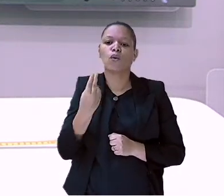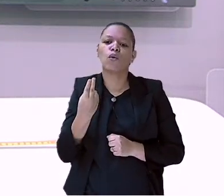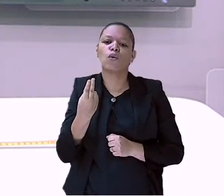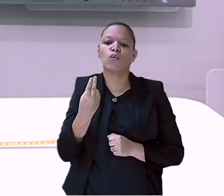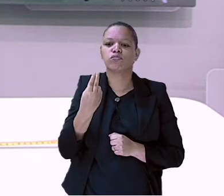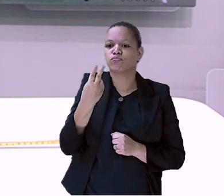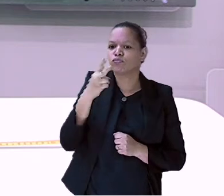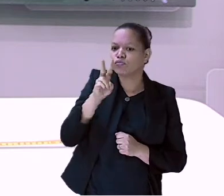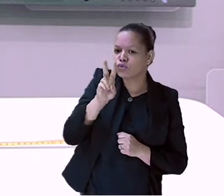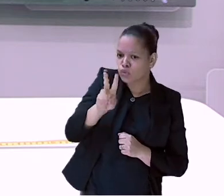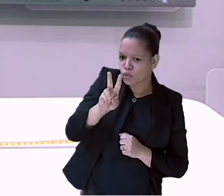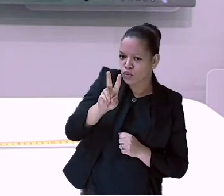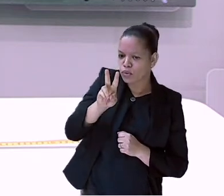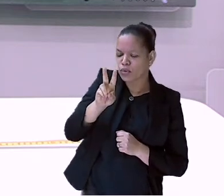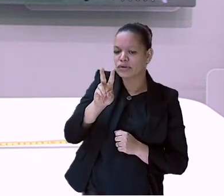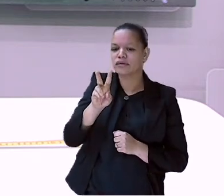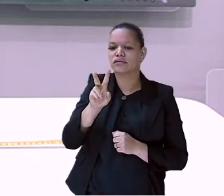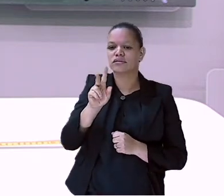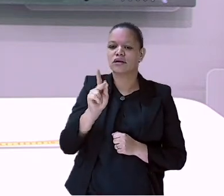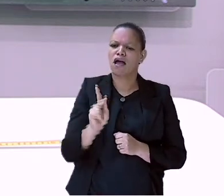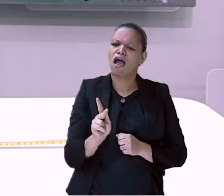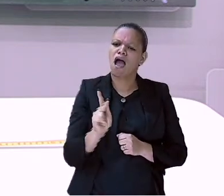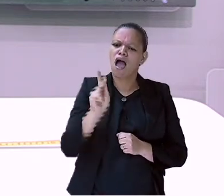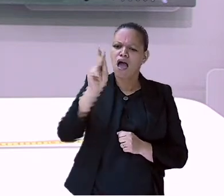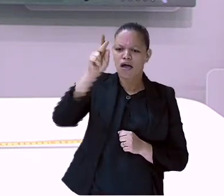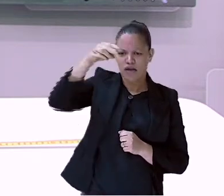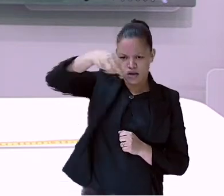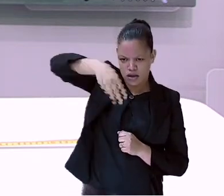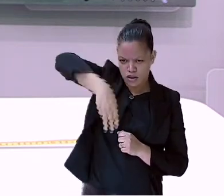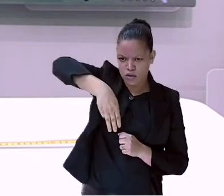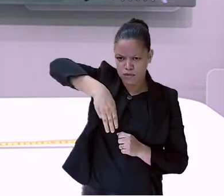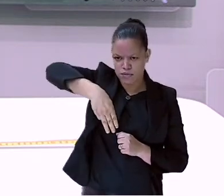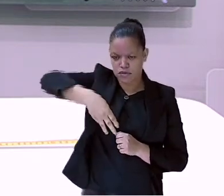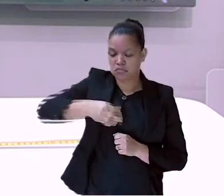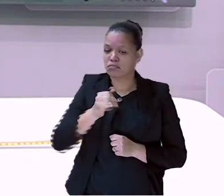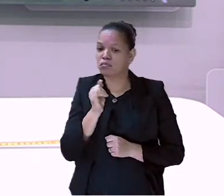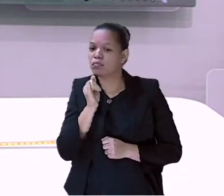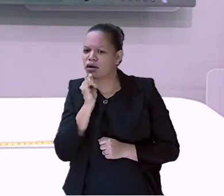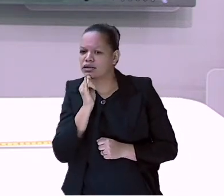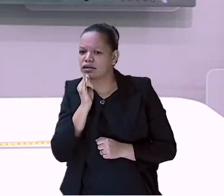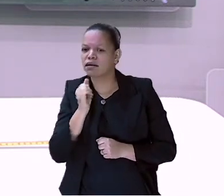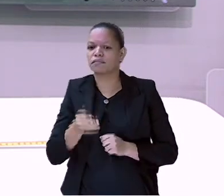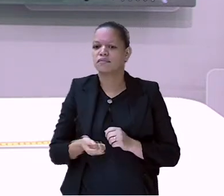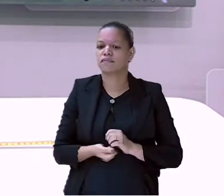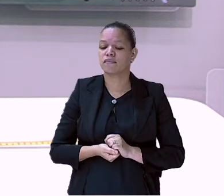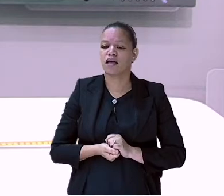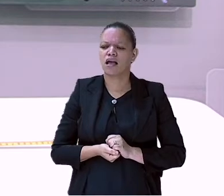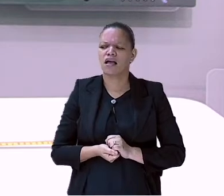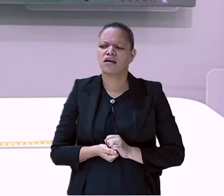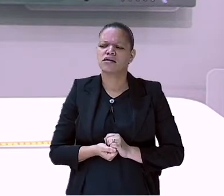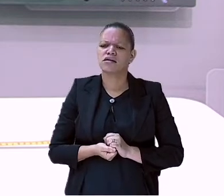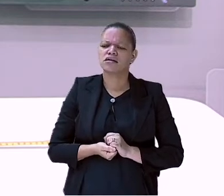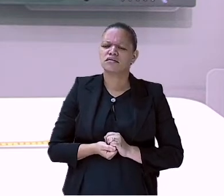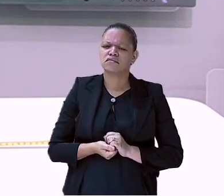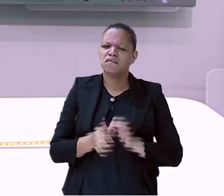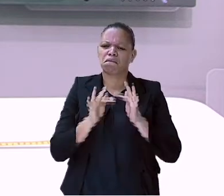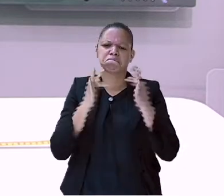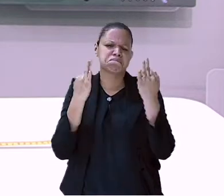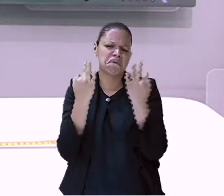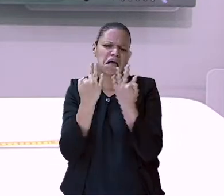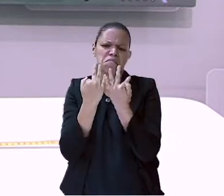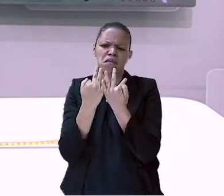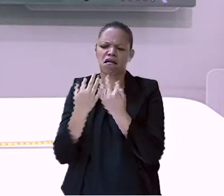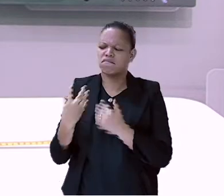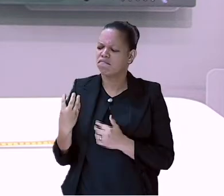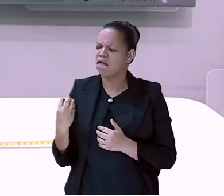você vai viajar, quando você vai, por exemplo, o pessoal que dirige, você está utiliza ali no celular